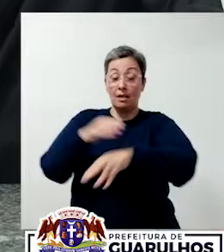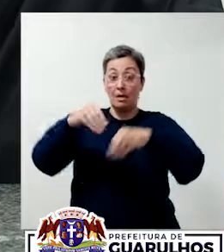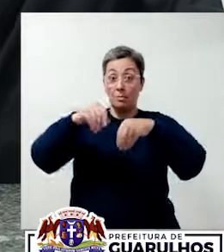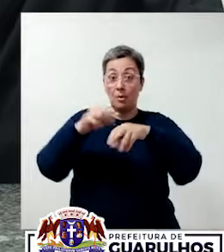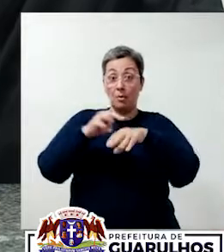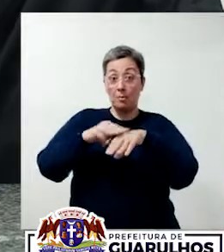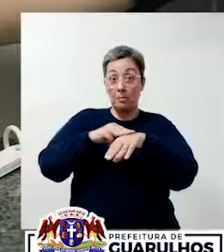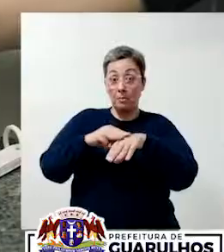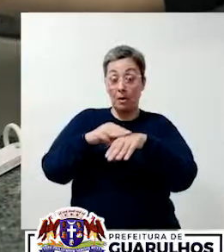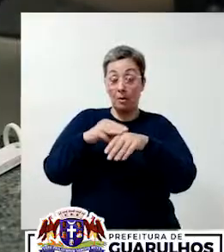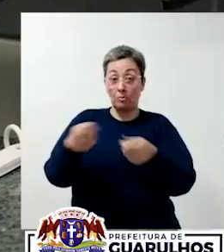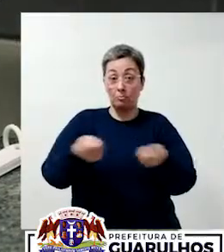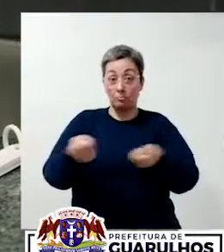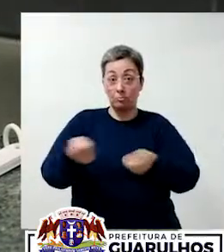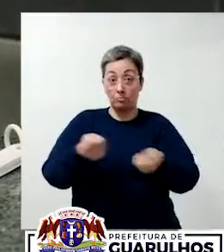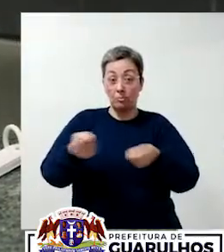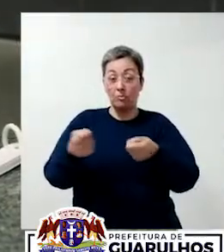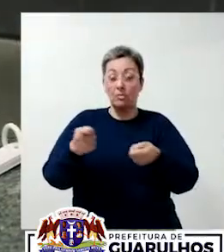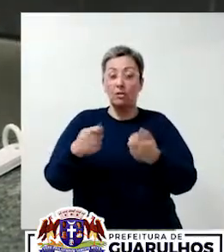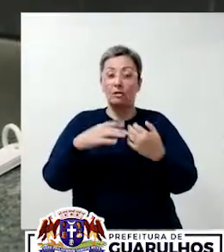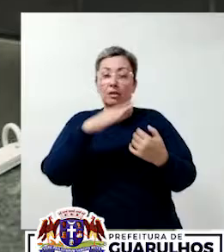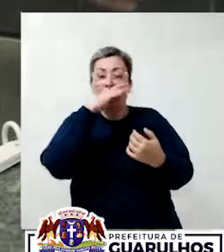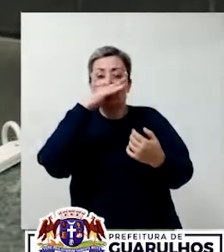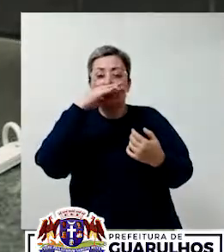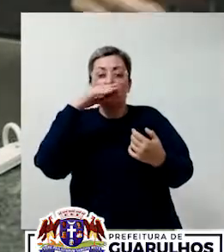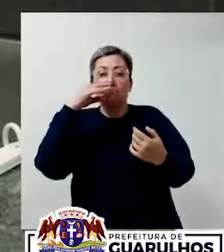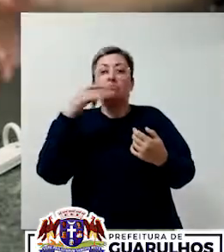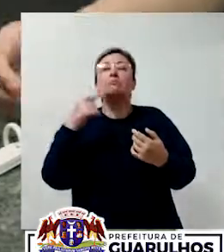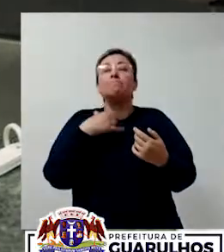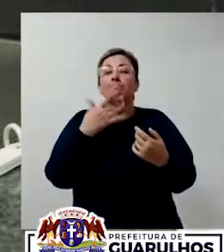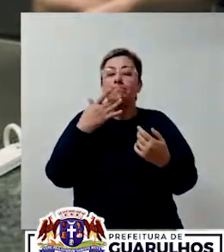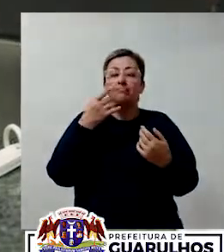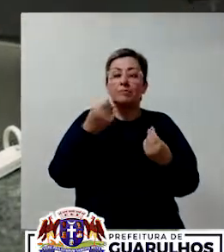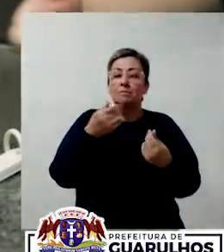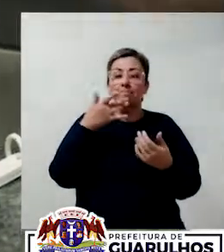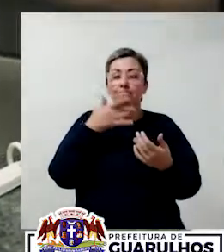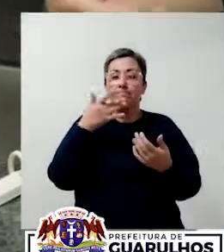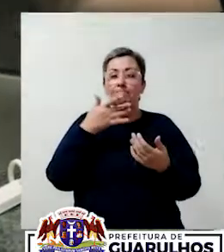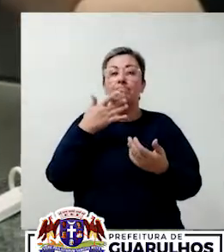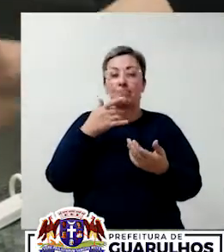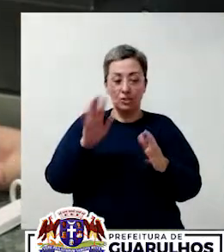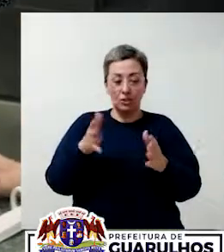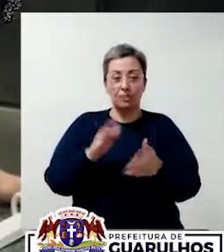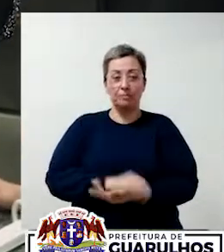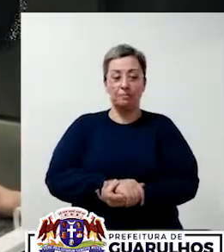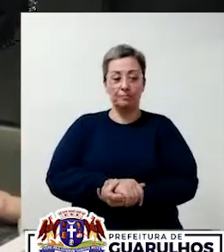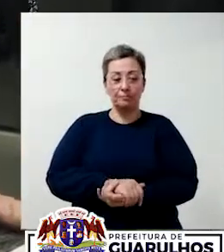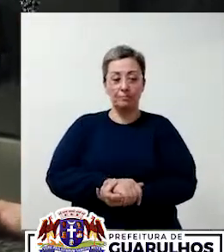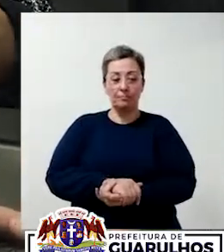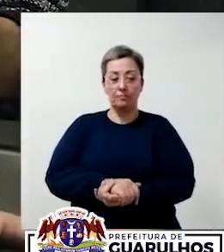já na farinha. E aí na hora que ela for peneirar aqui, já vai dar um cheiro, começar a dar